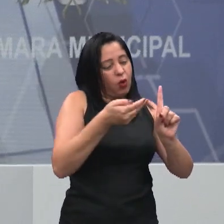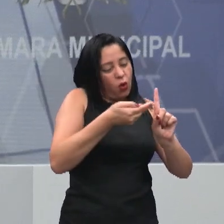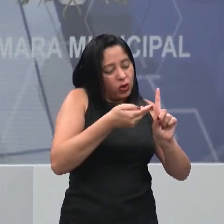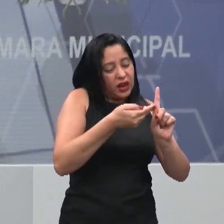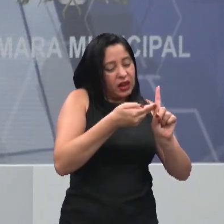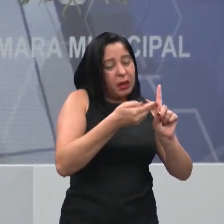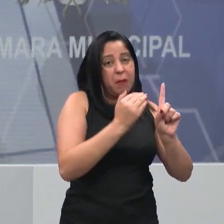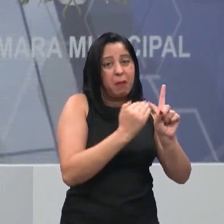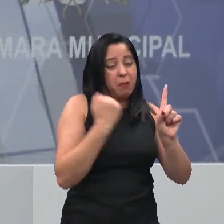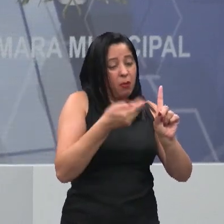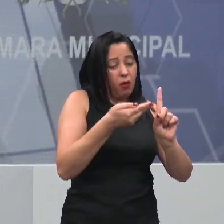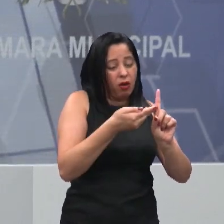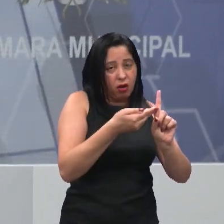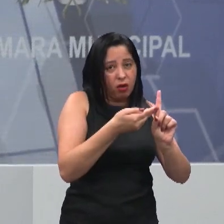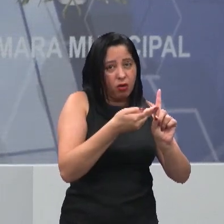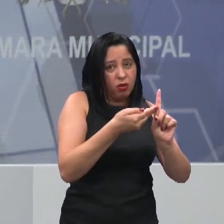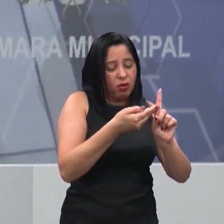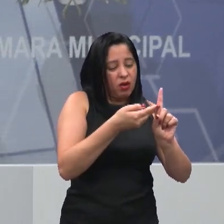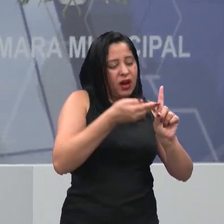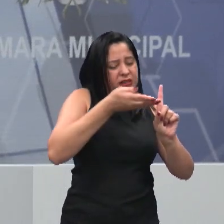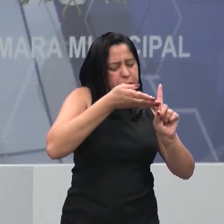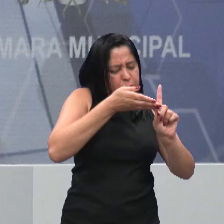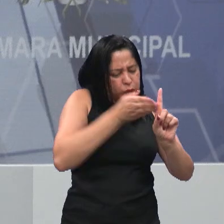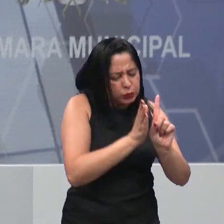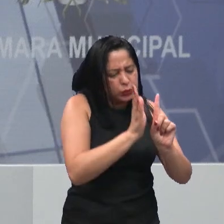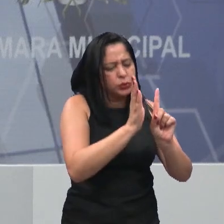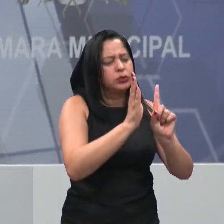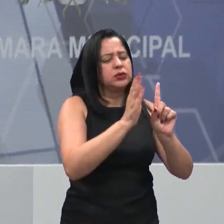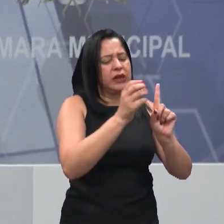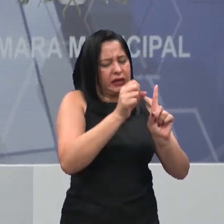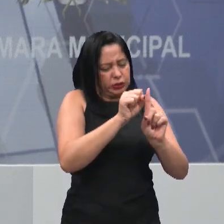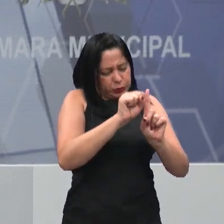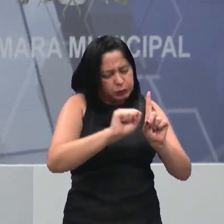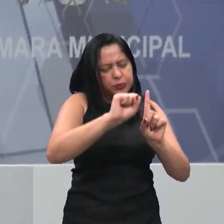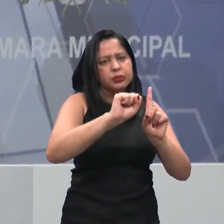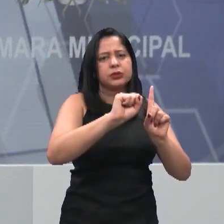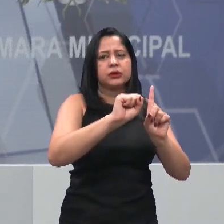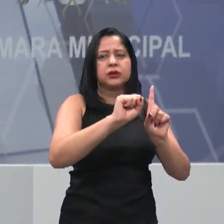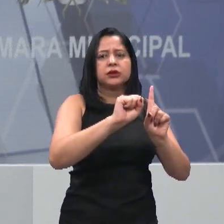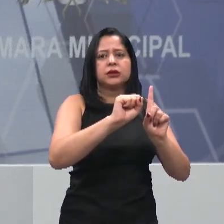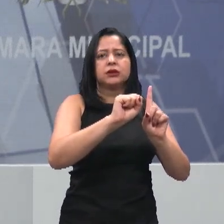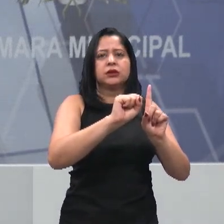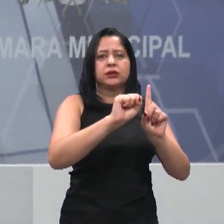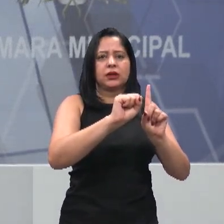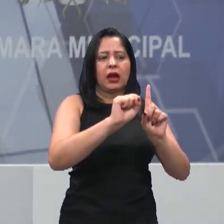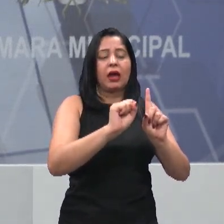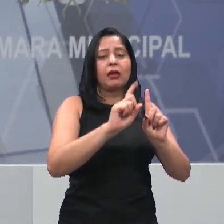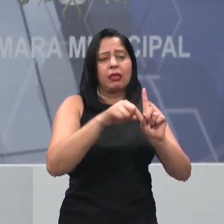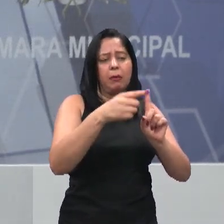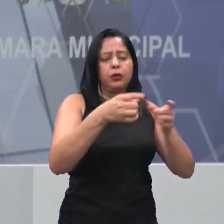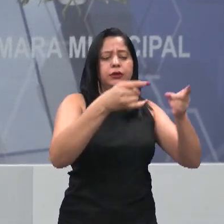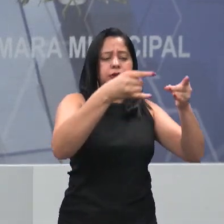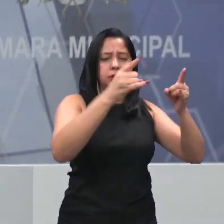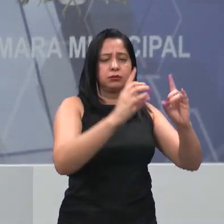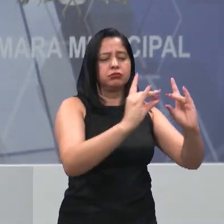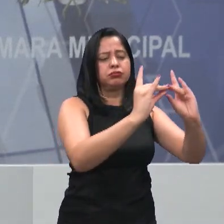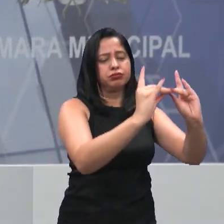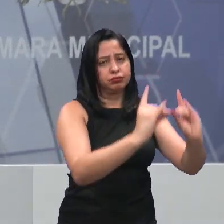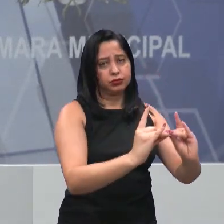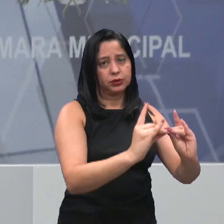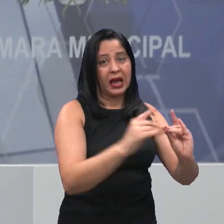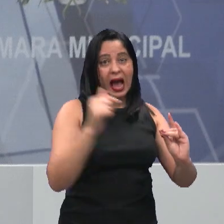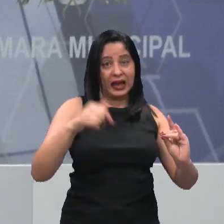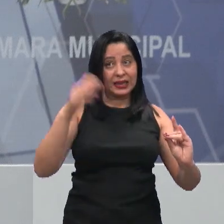nossa cidade seja exemplo para todo o país, porque essa é uma legislação que não existe no